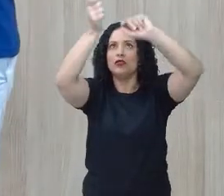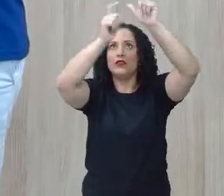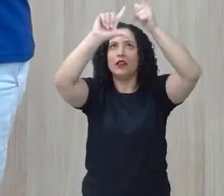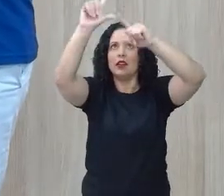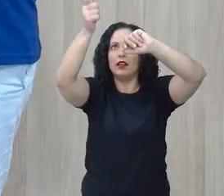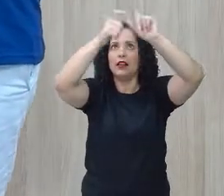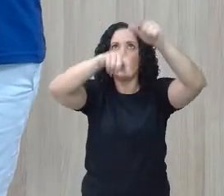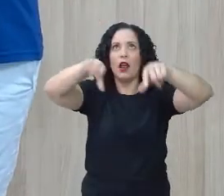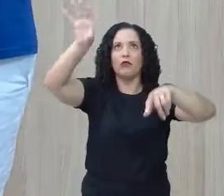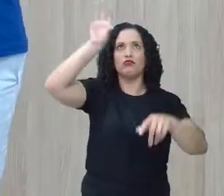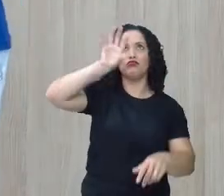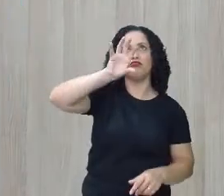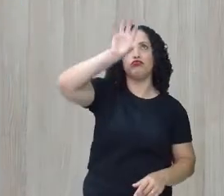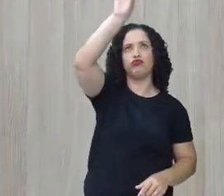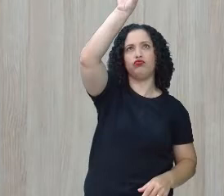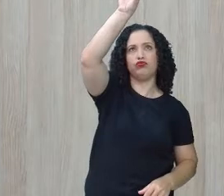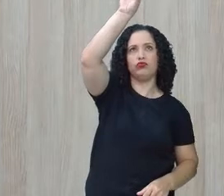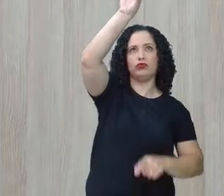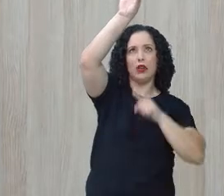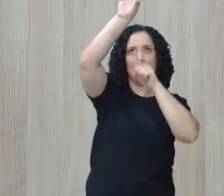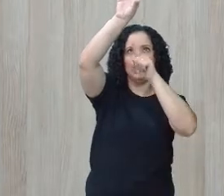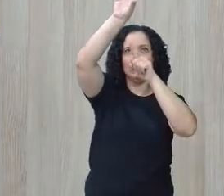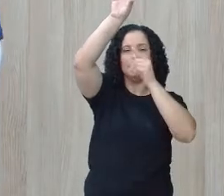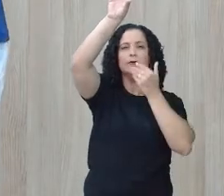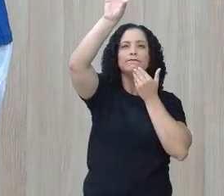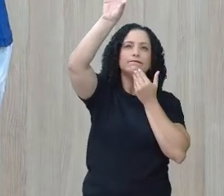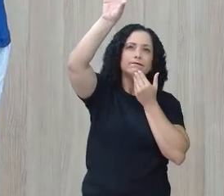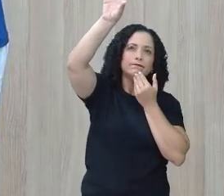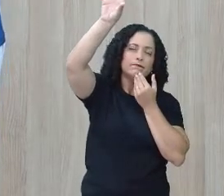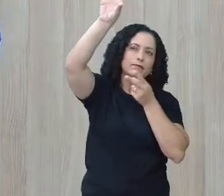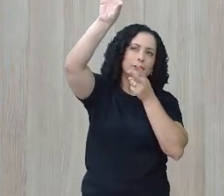é o Cruzeiro do Sul, aí você traçava uma linha a partir da